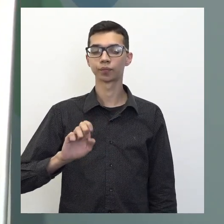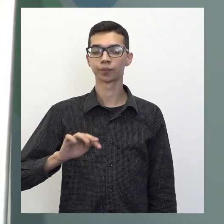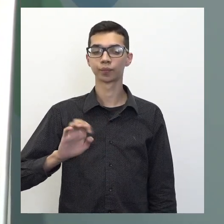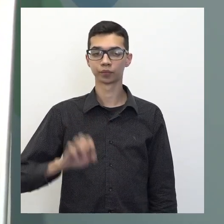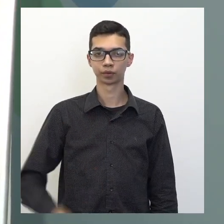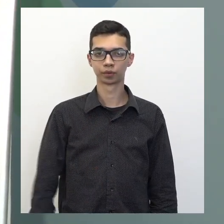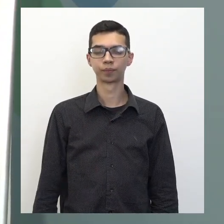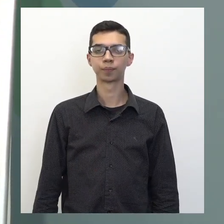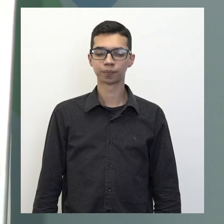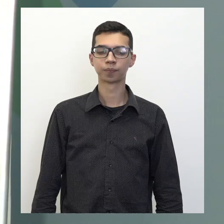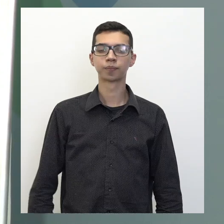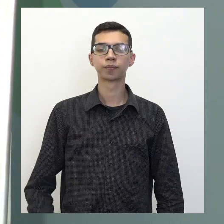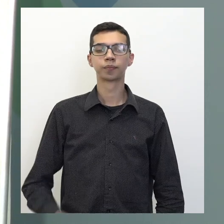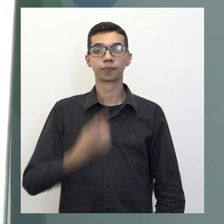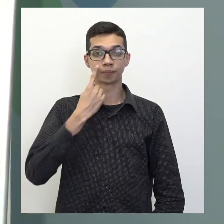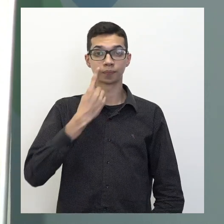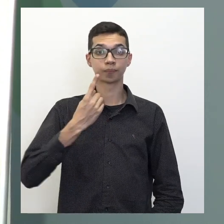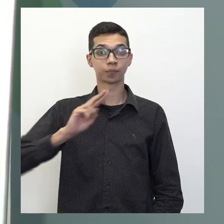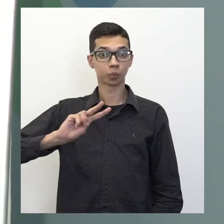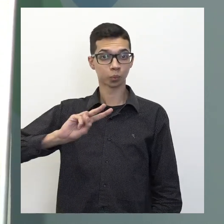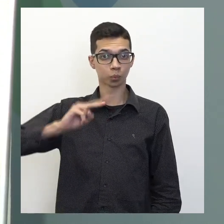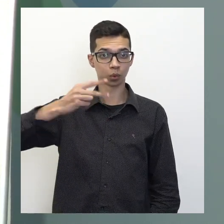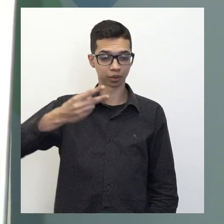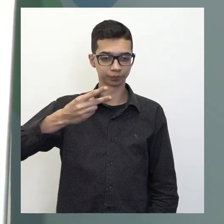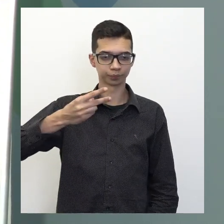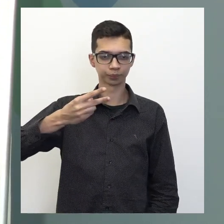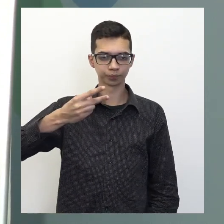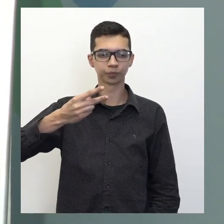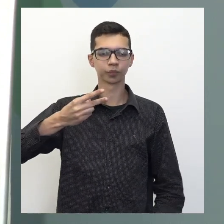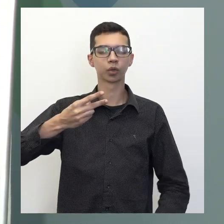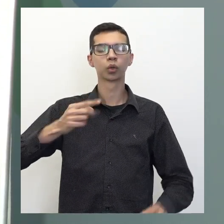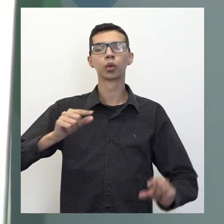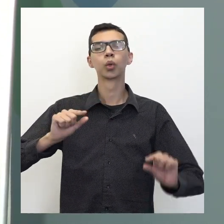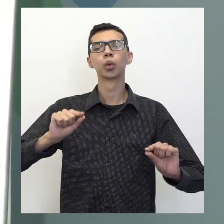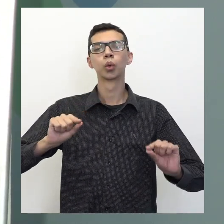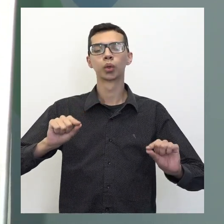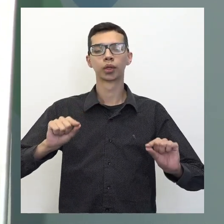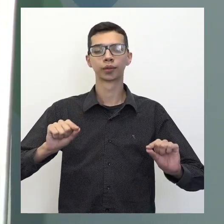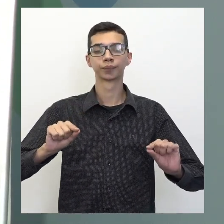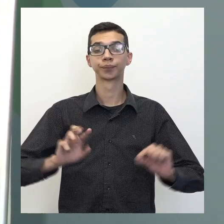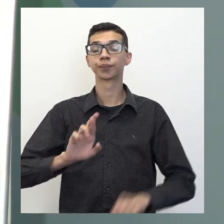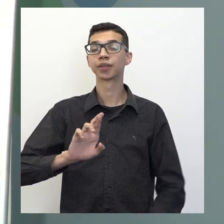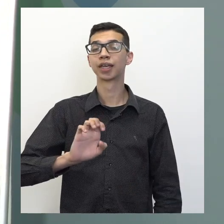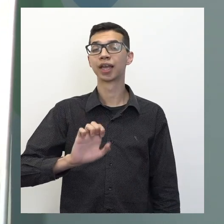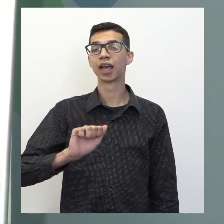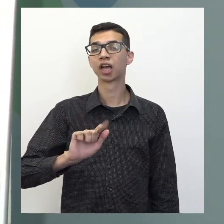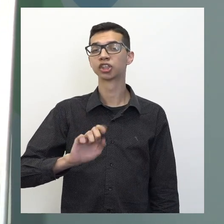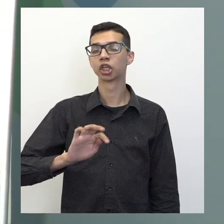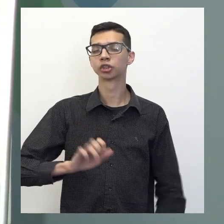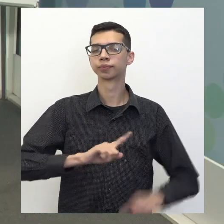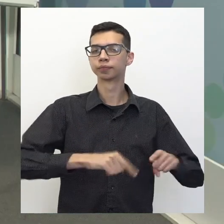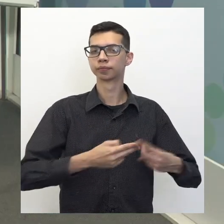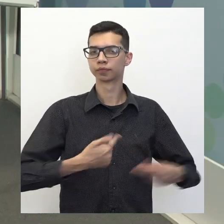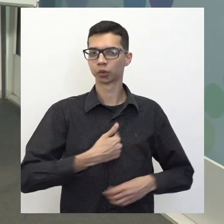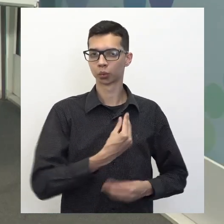ao seu índice, no caso aqui ao quadrado, sobre a concentração do quem? Do meu reagente. Na hora de montar